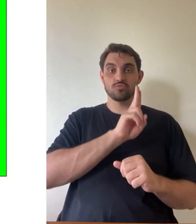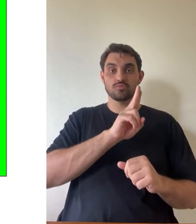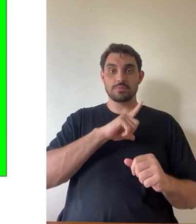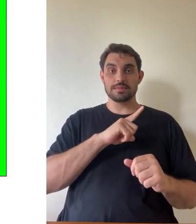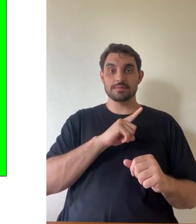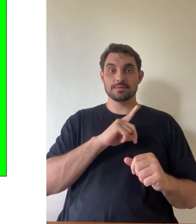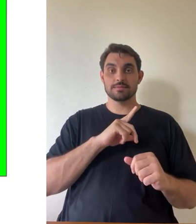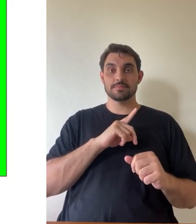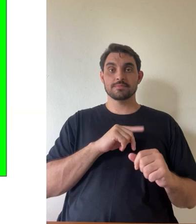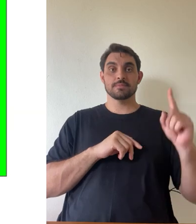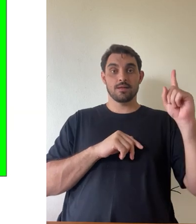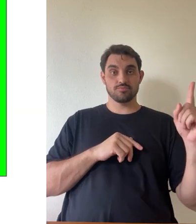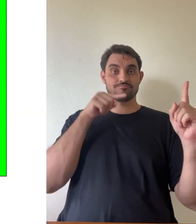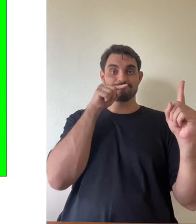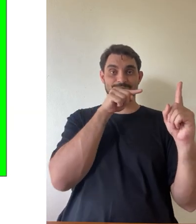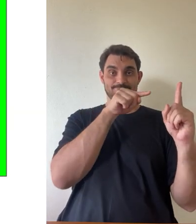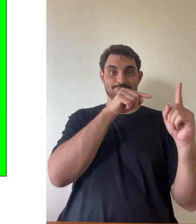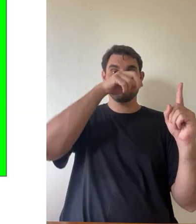como referencial